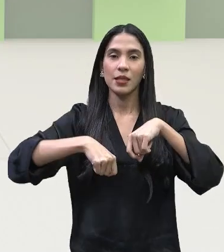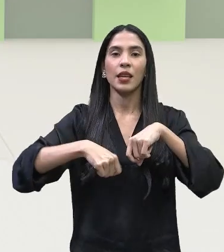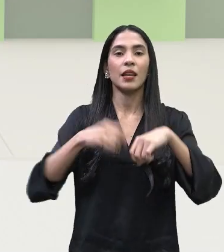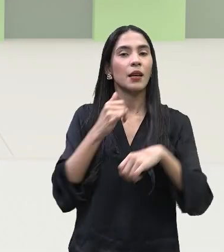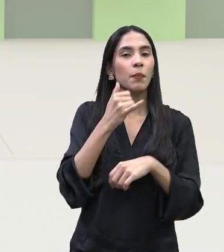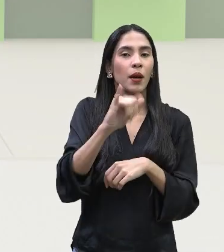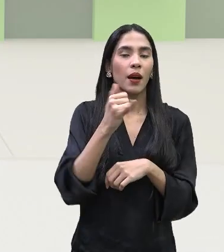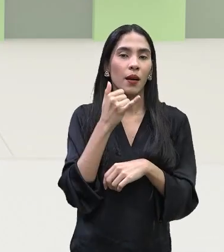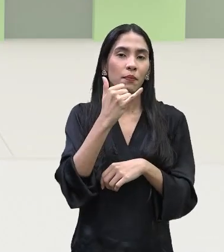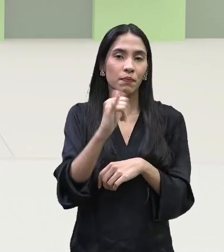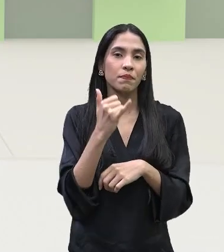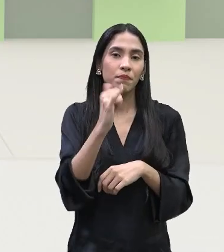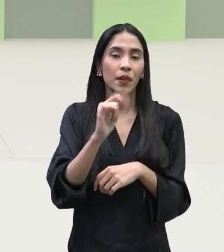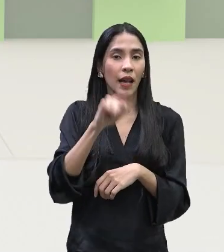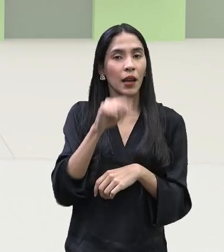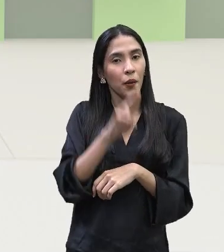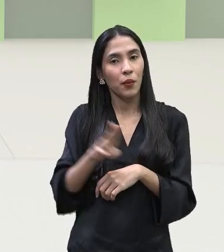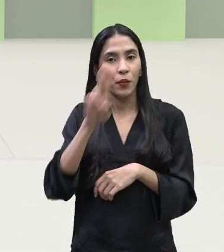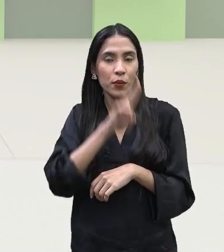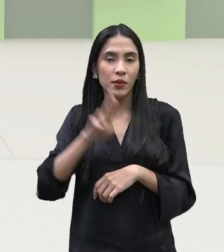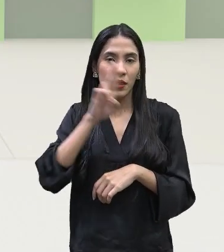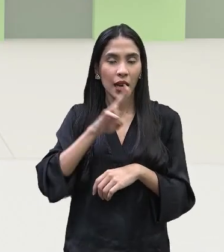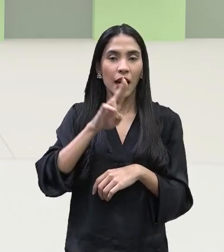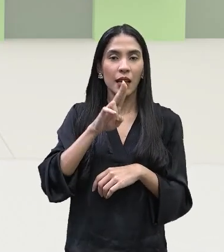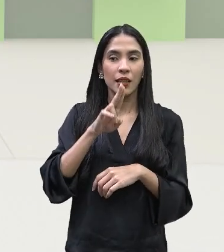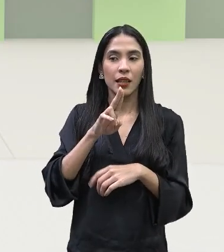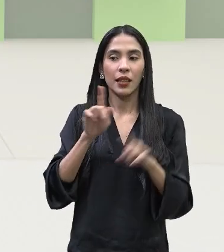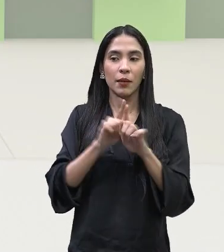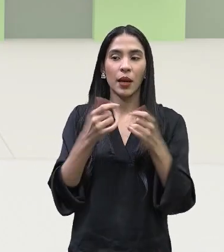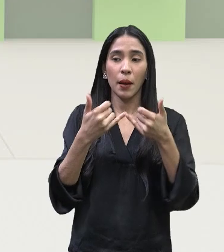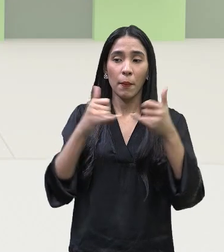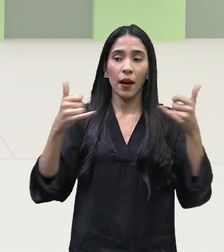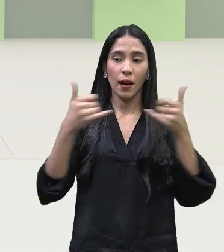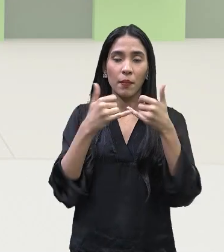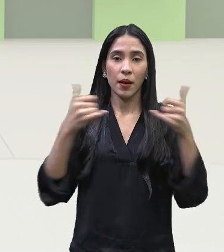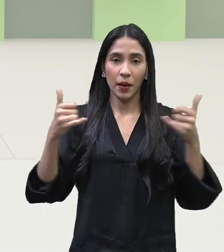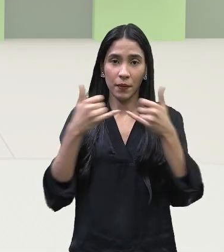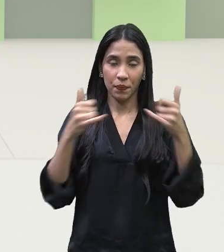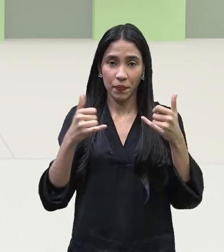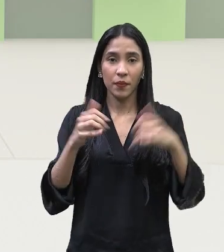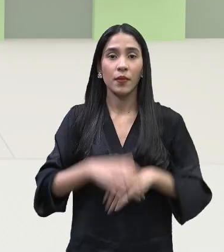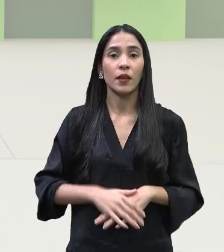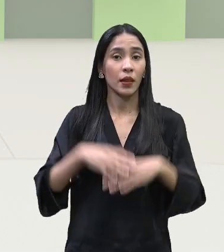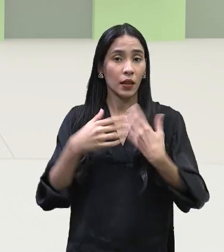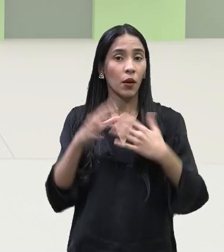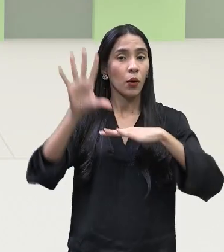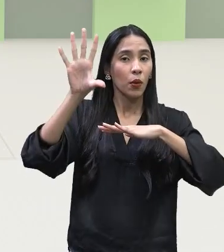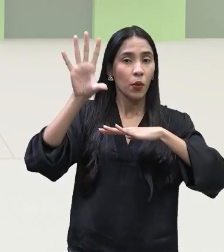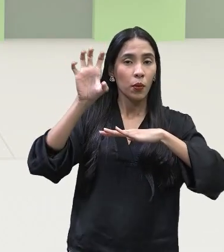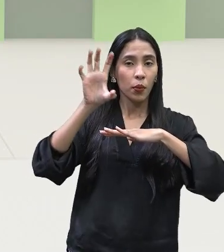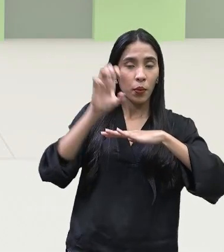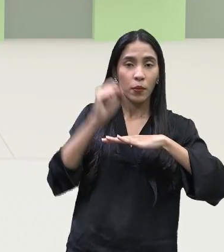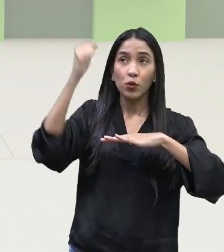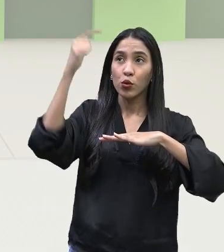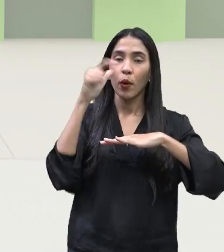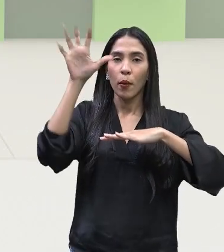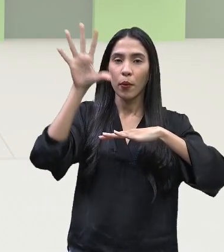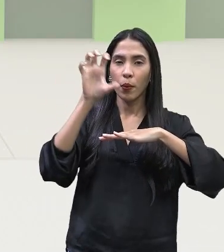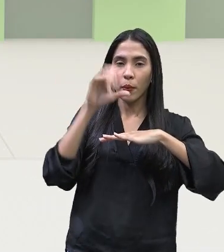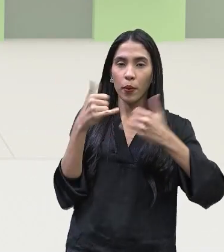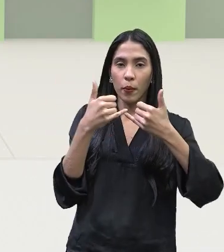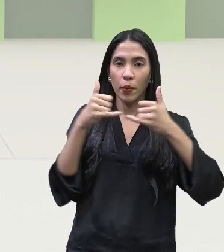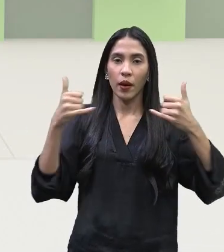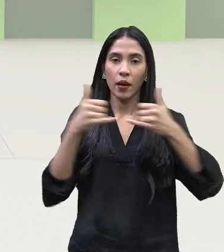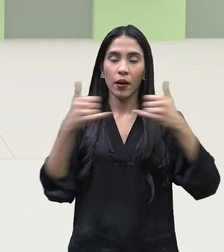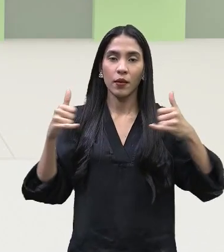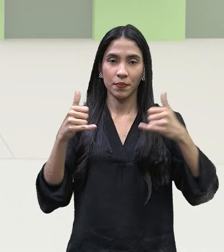elétrica que é usada para carregar a bateria, tá? Então, captura-se essa energia solar para